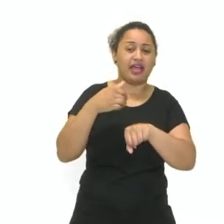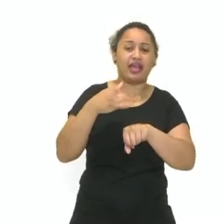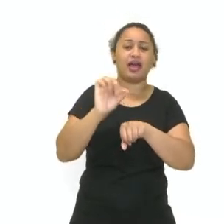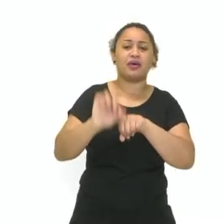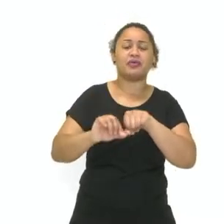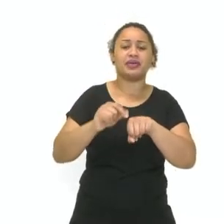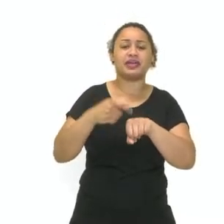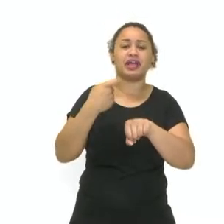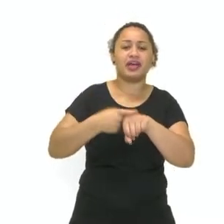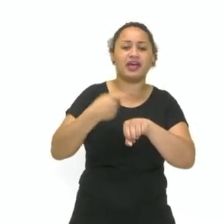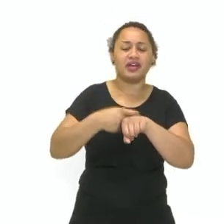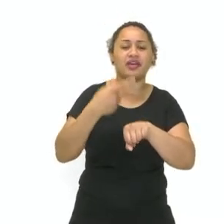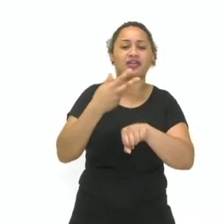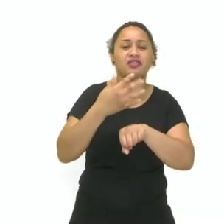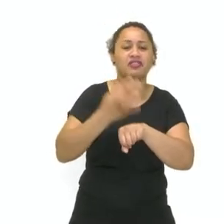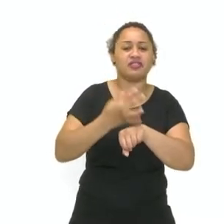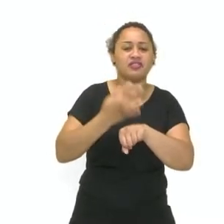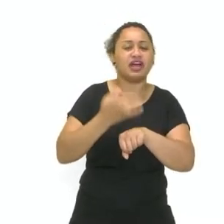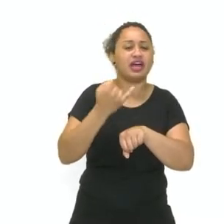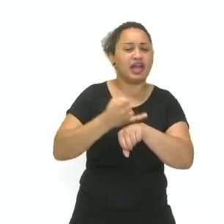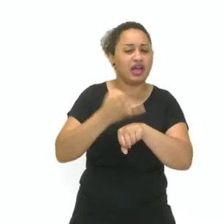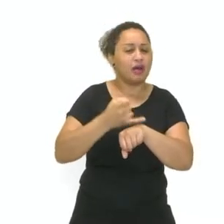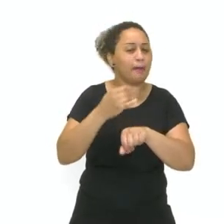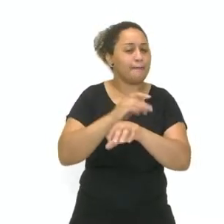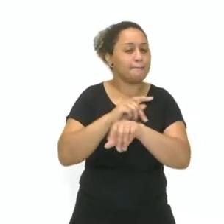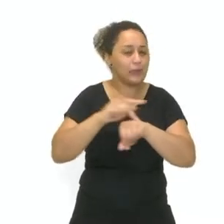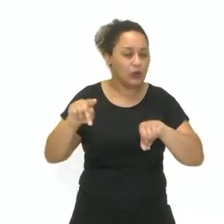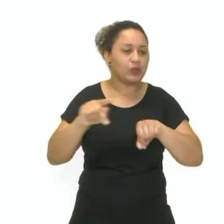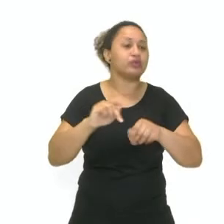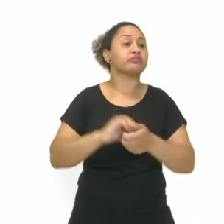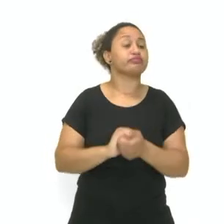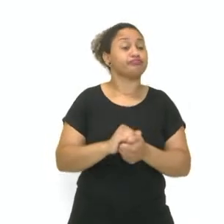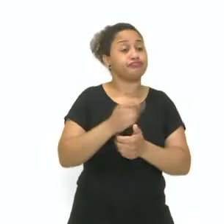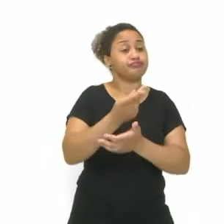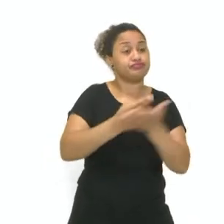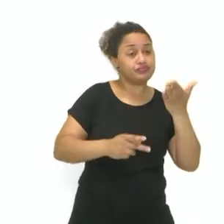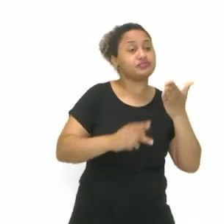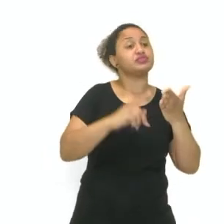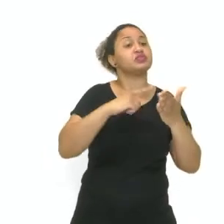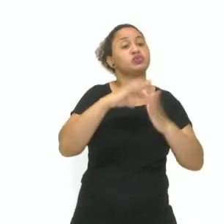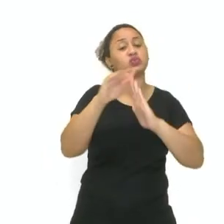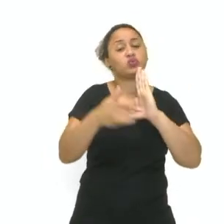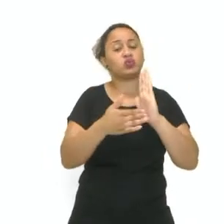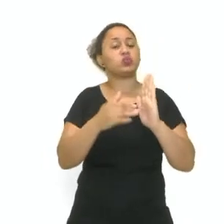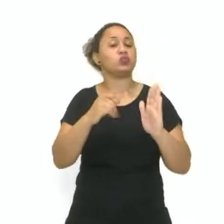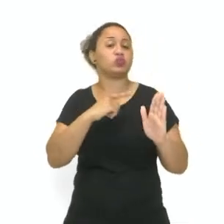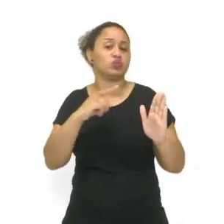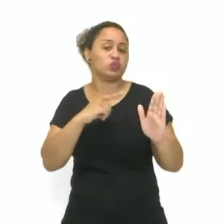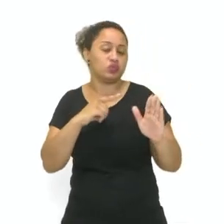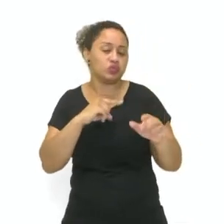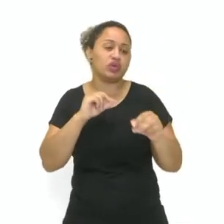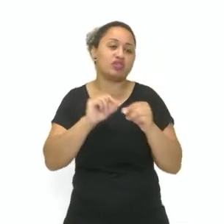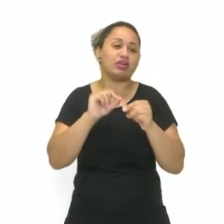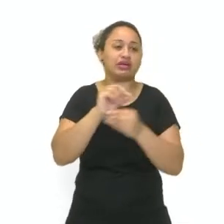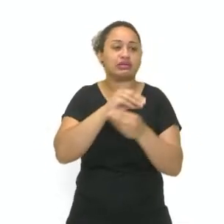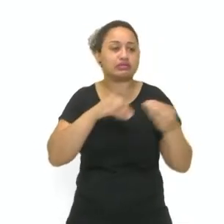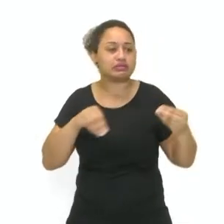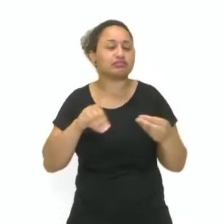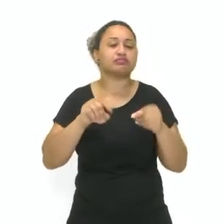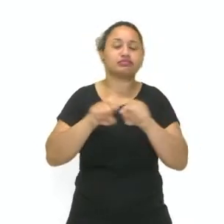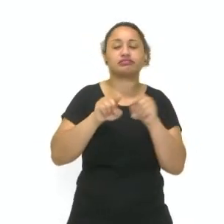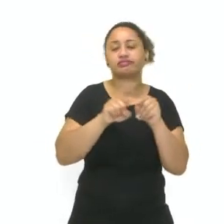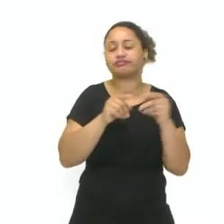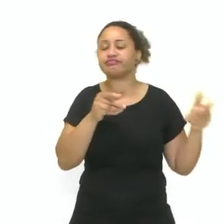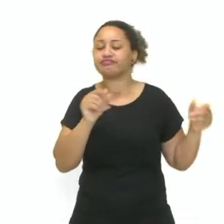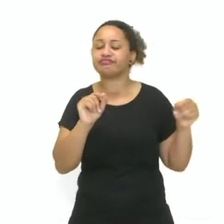O poeta é o dono de tudo, e não só das pedras. Faz transfigurações e malabarismos com o